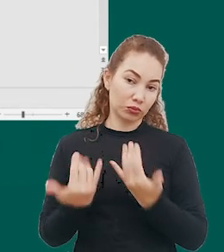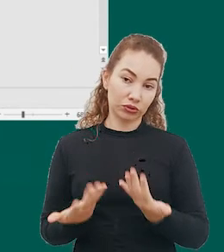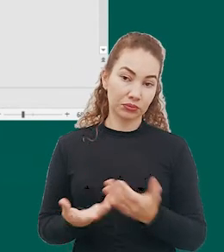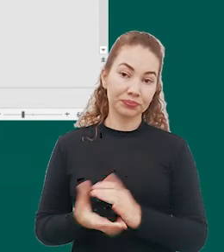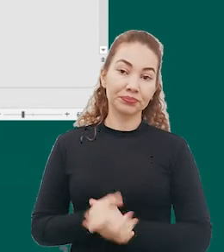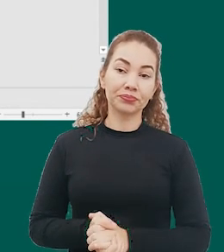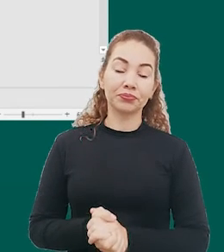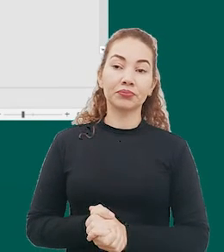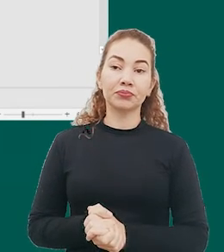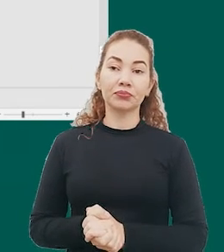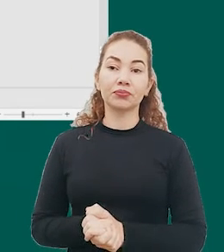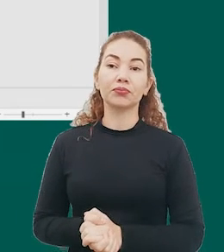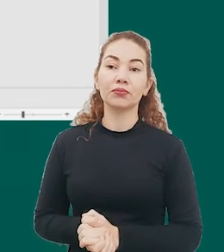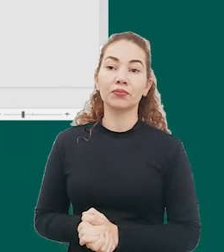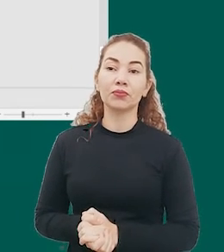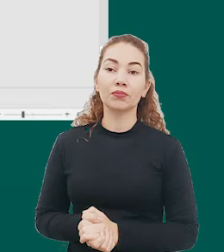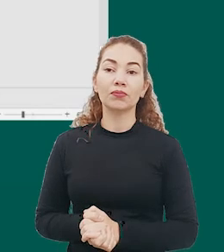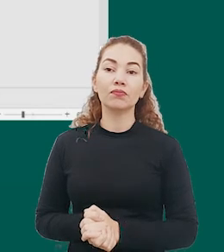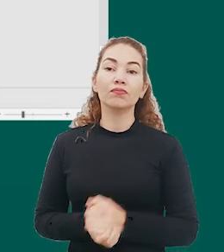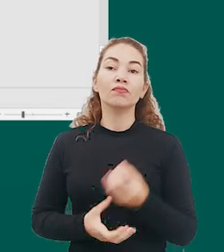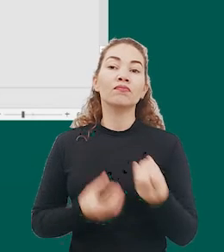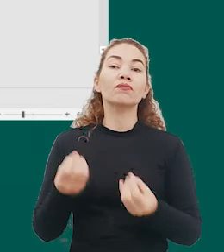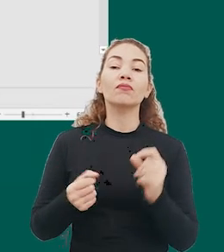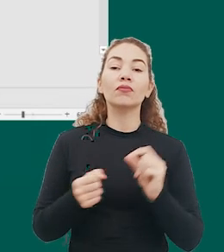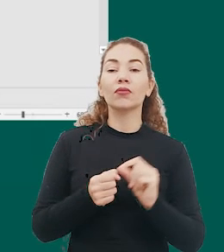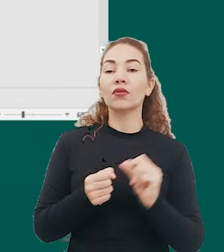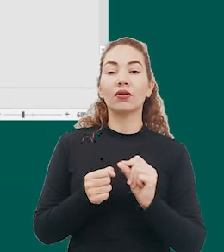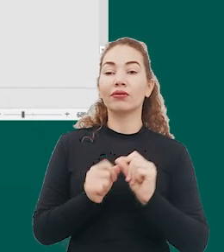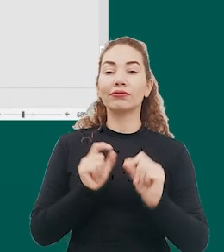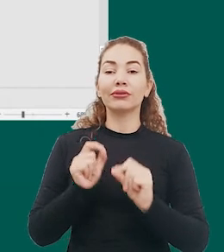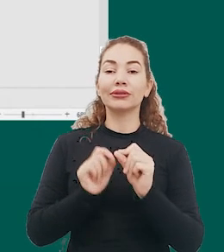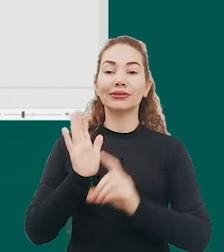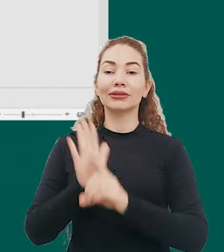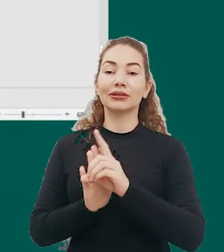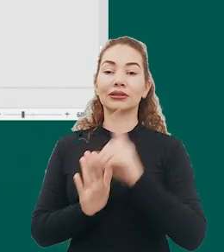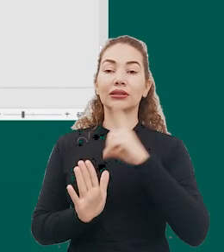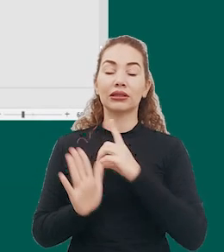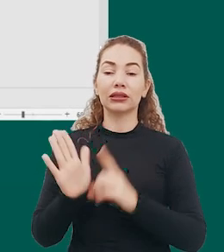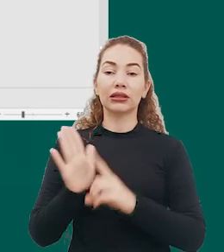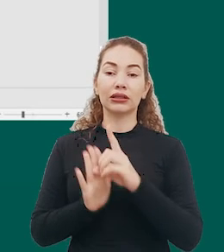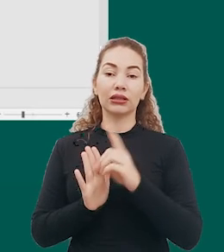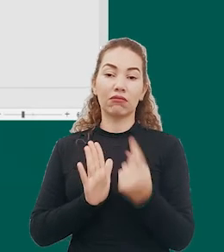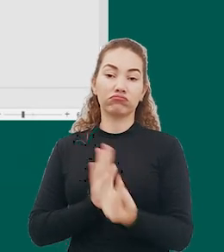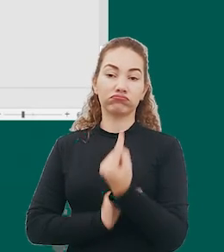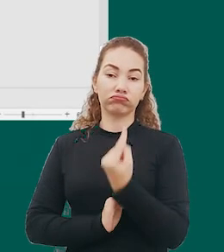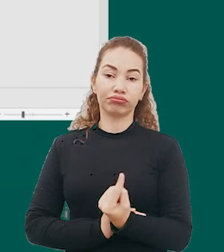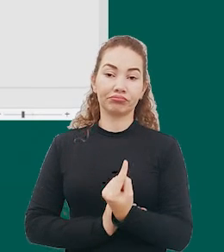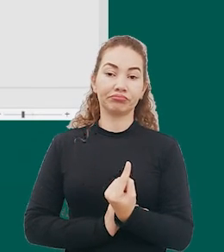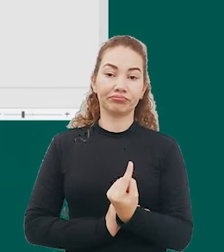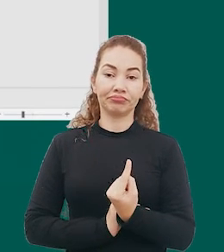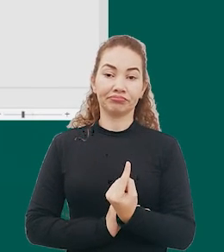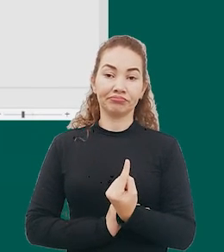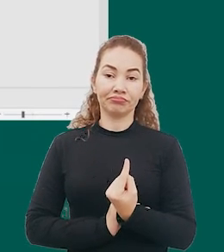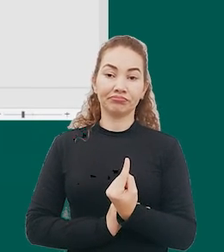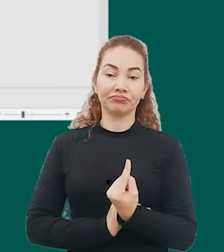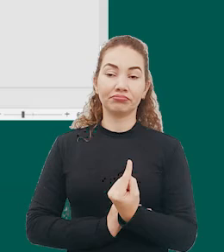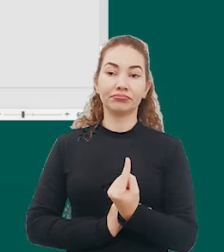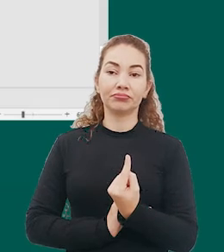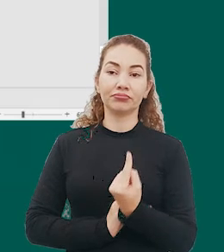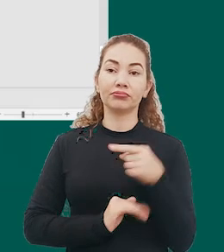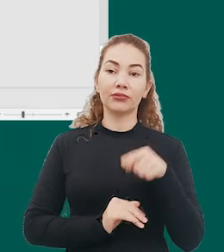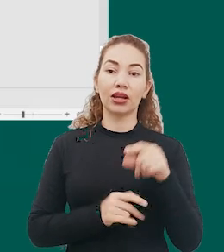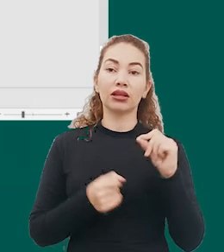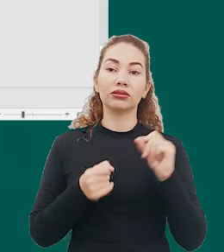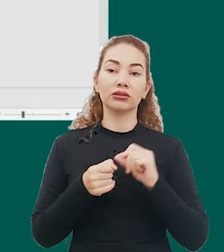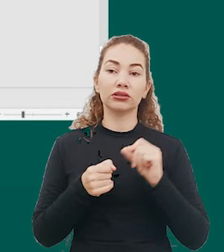E as declarações, como elas podem se dar? Bom, nós temos a declaração individual, né? É